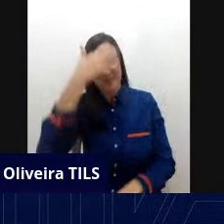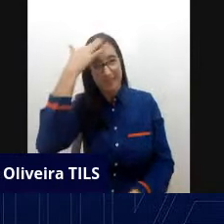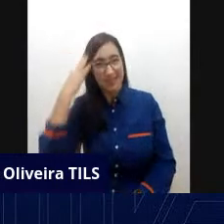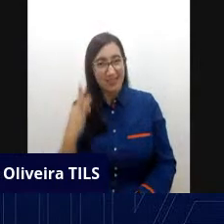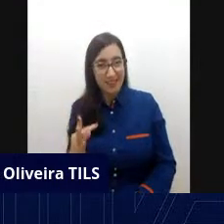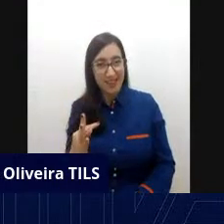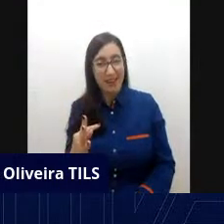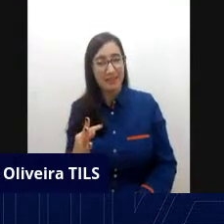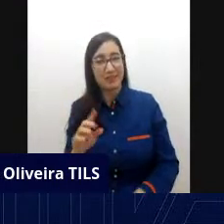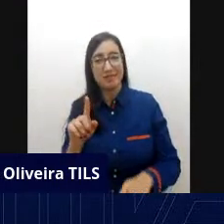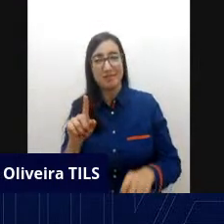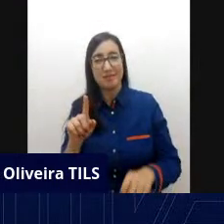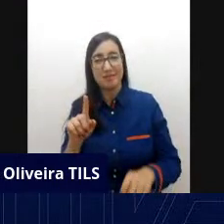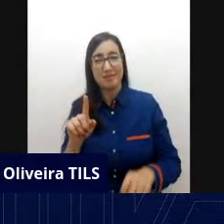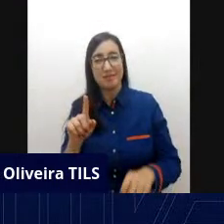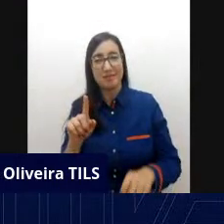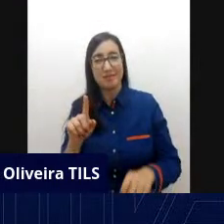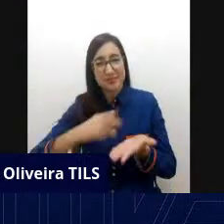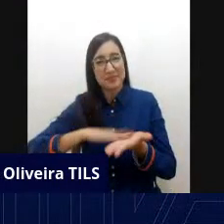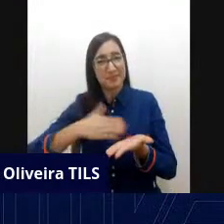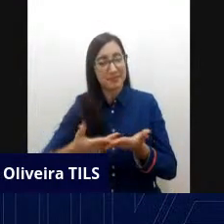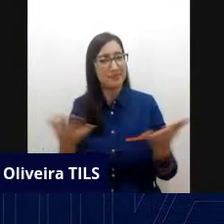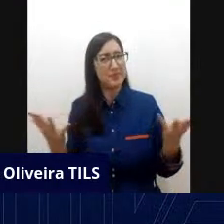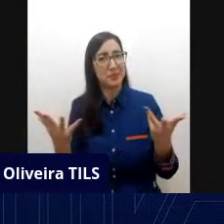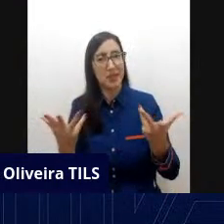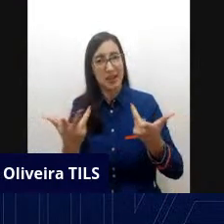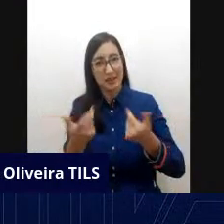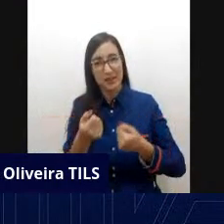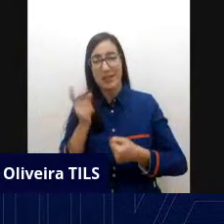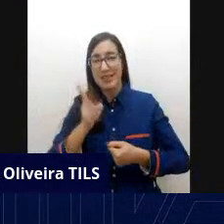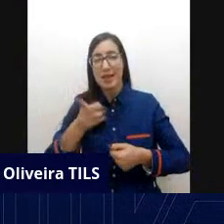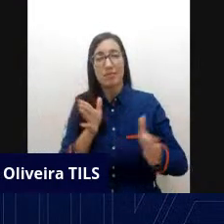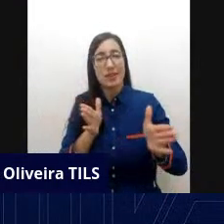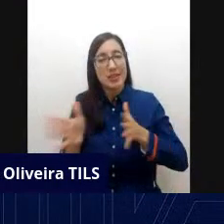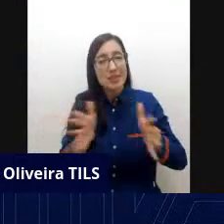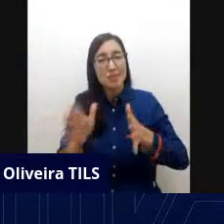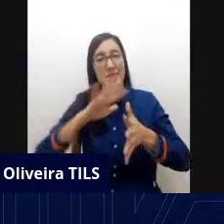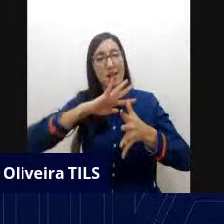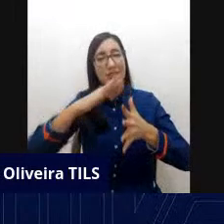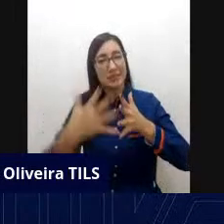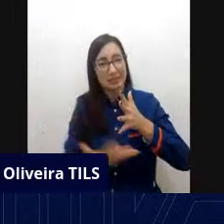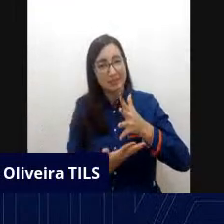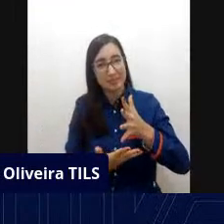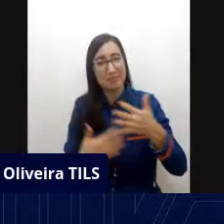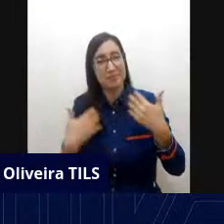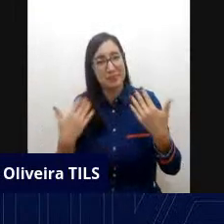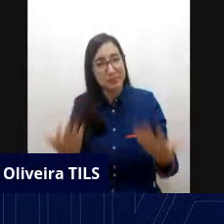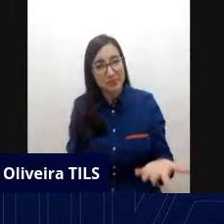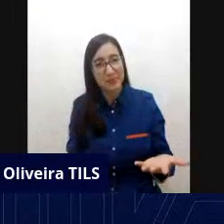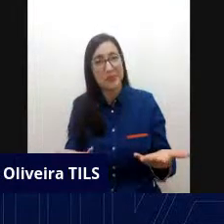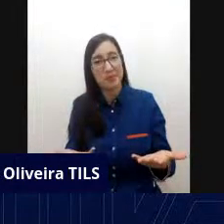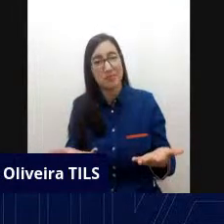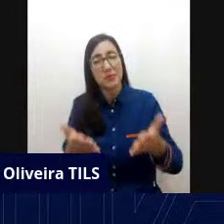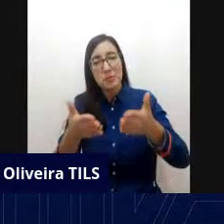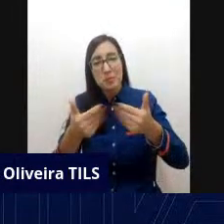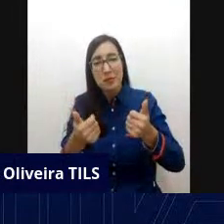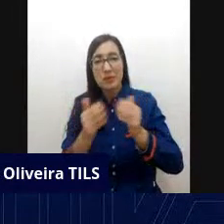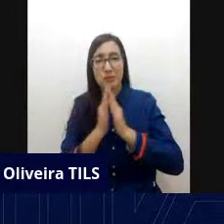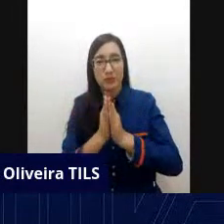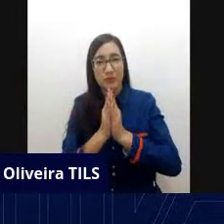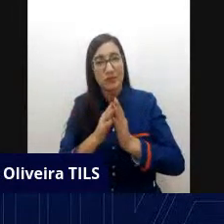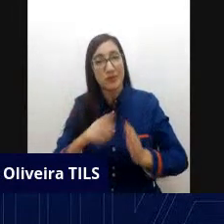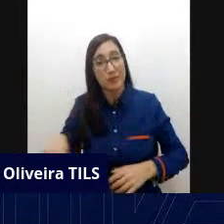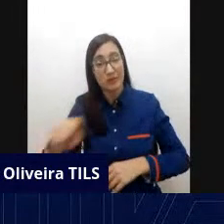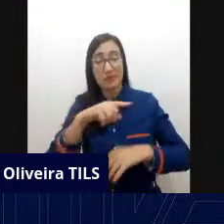Live, trazendo essa acessibilidade. Então a gente quer, inclusive, que vocês possam, né, divulgar esse conteúdo, né, para o